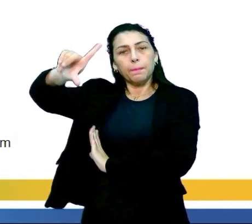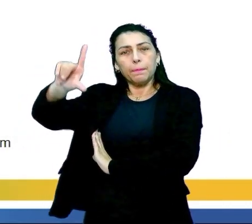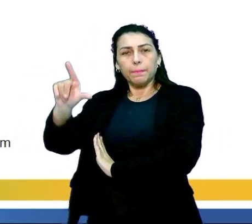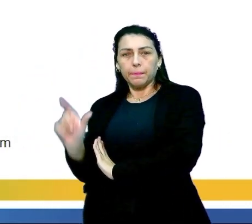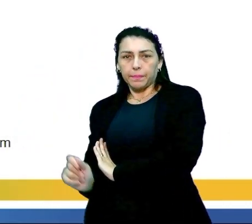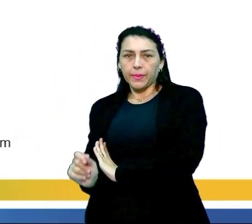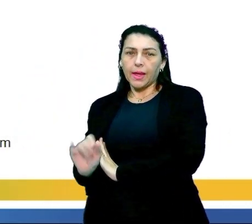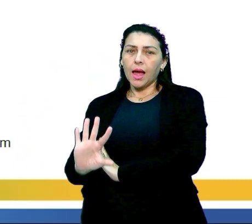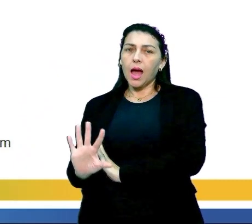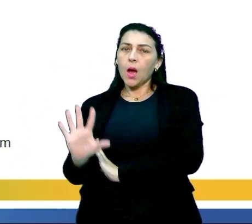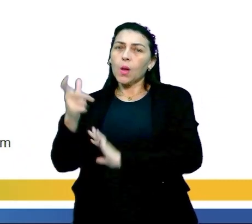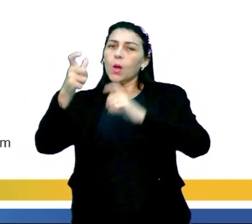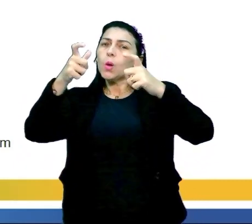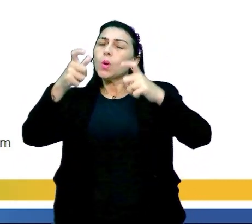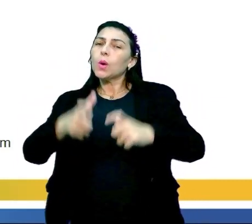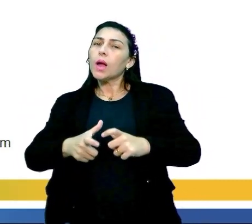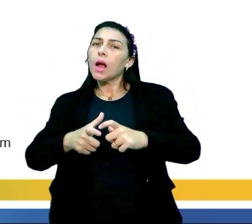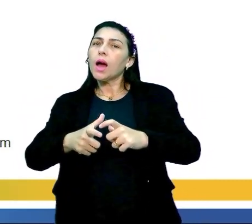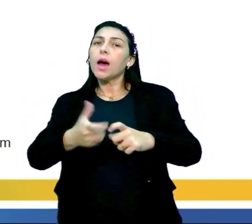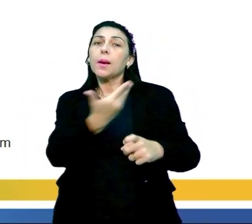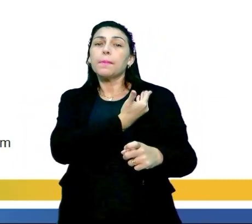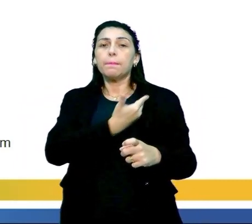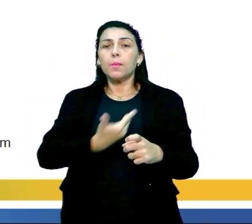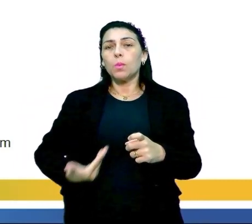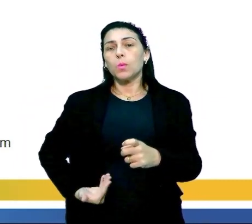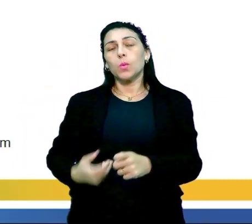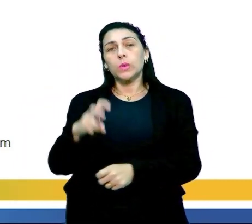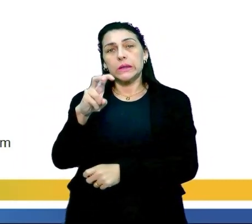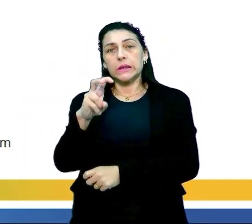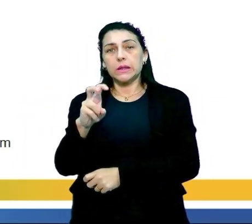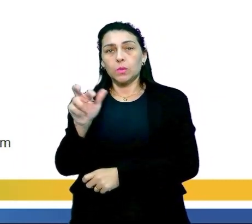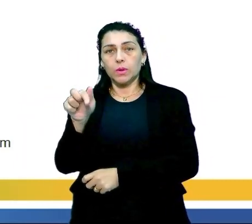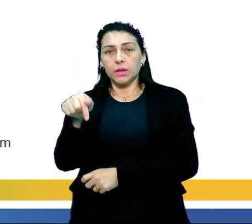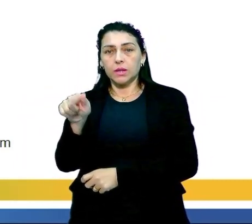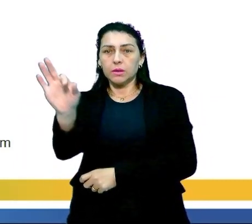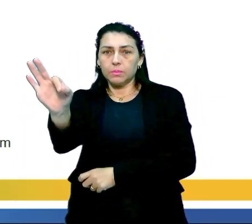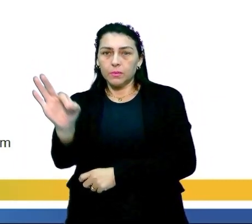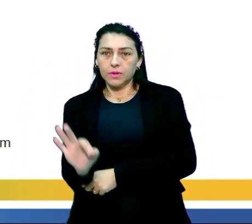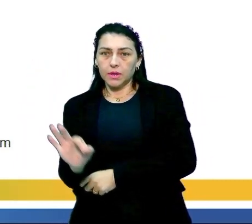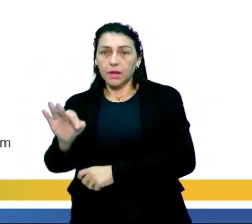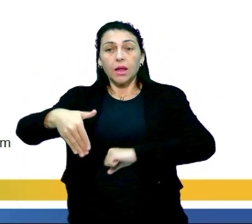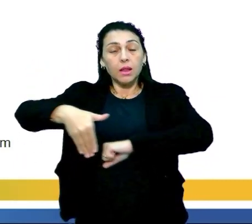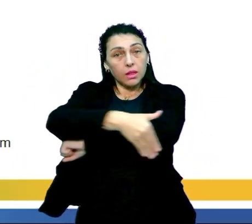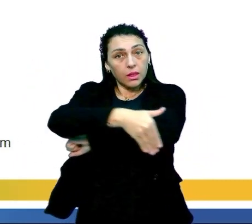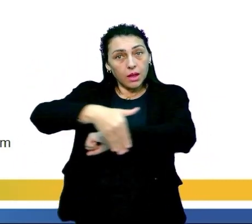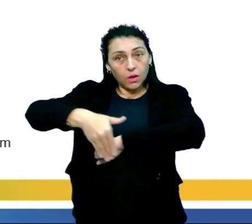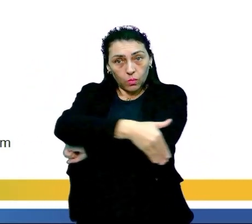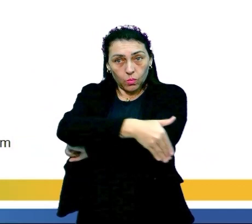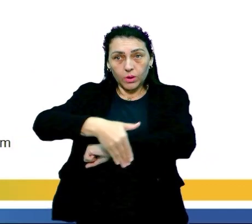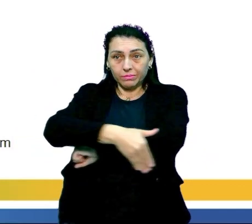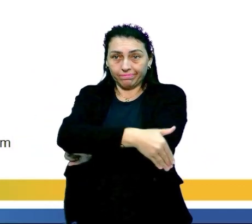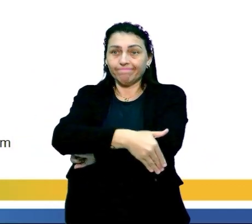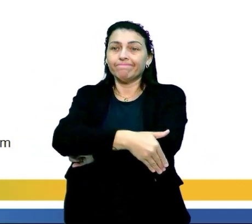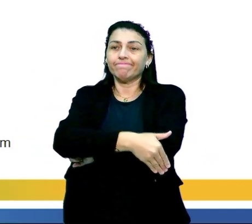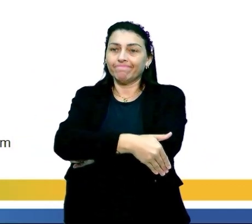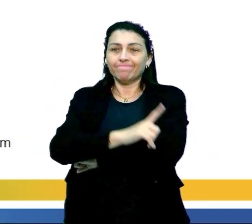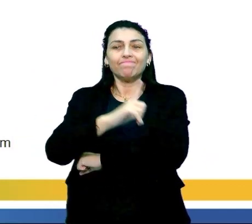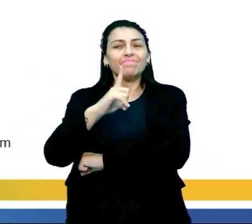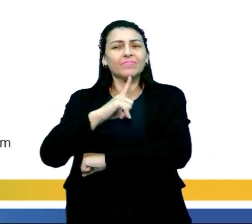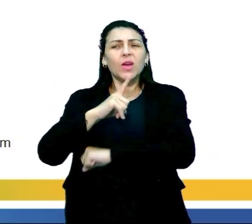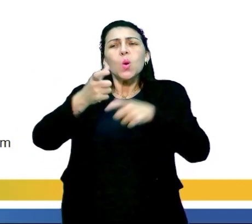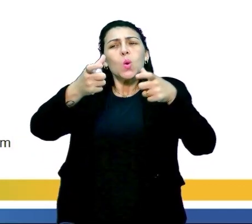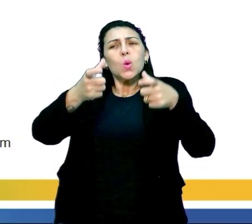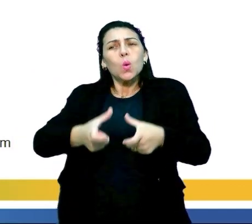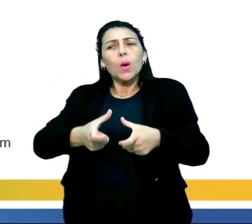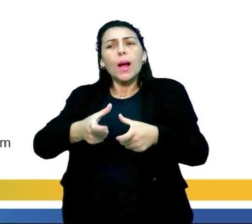matrizes africanas ocorrem em locais públicos, 57%. É na rua, na via